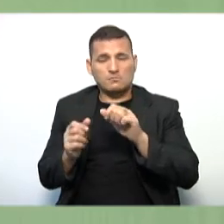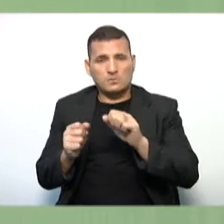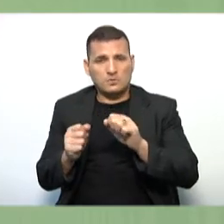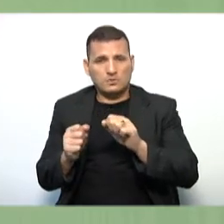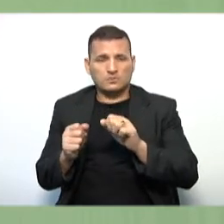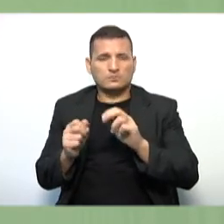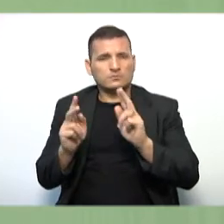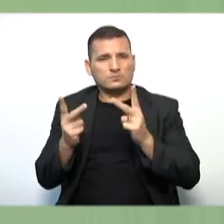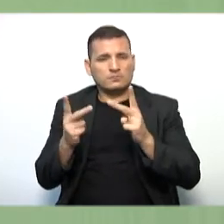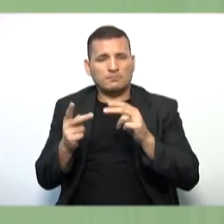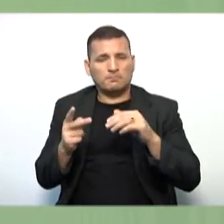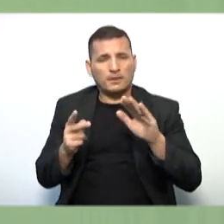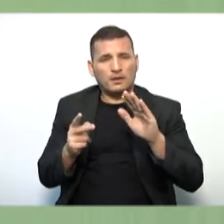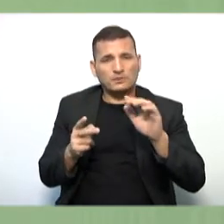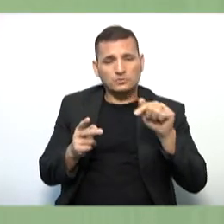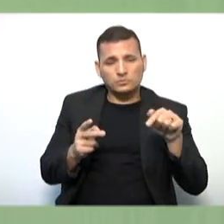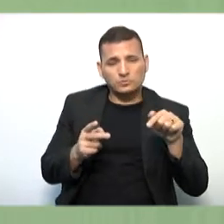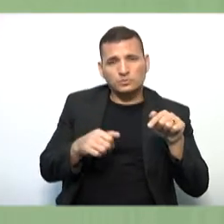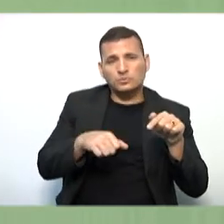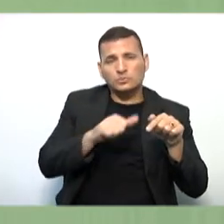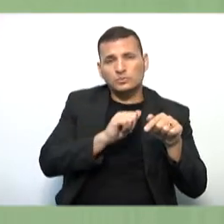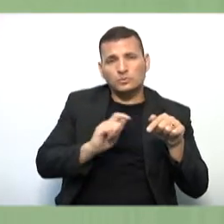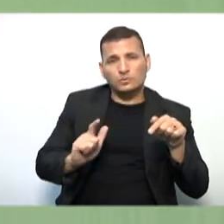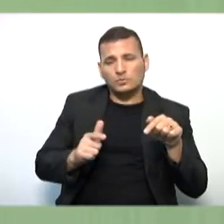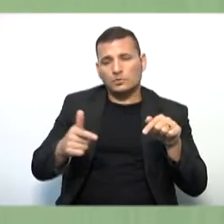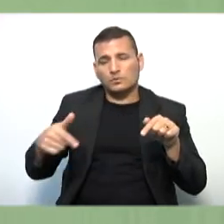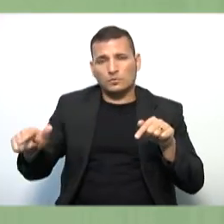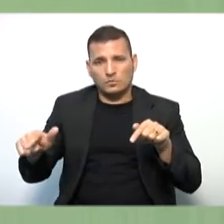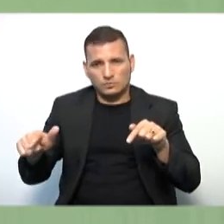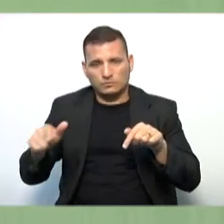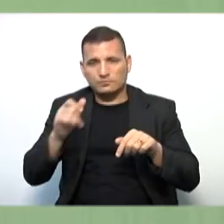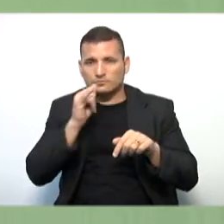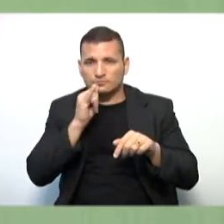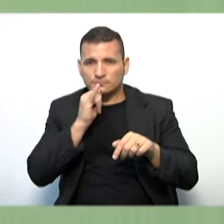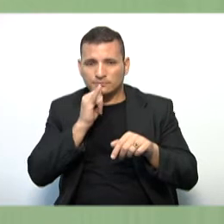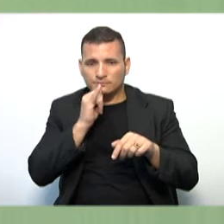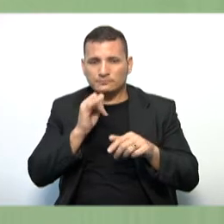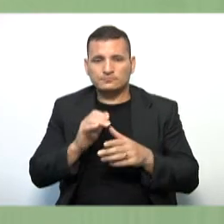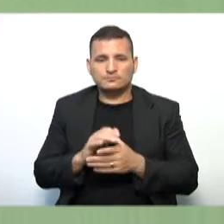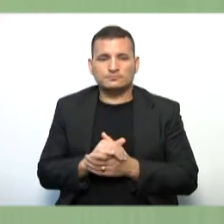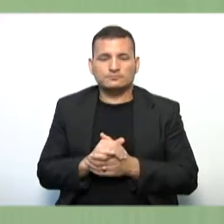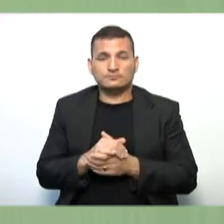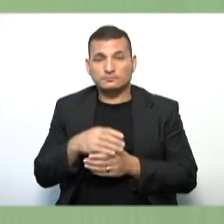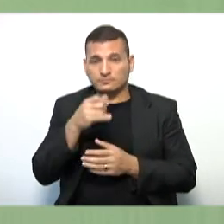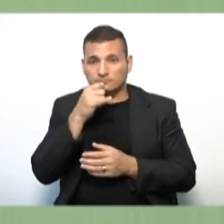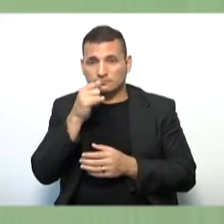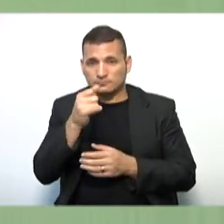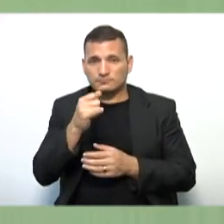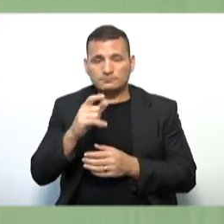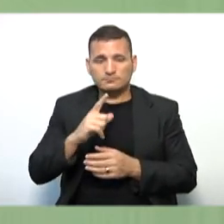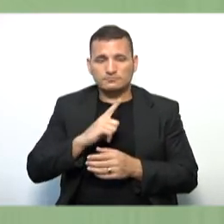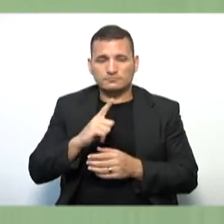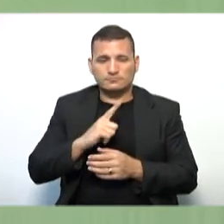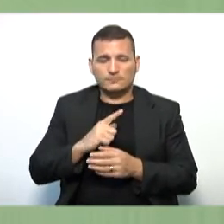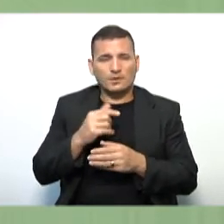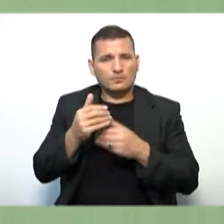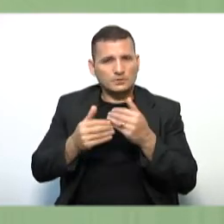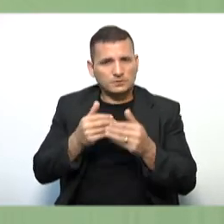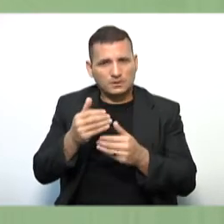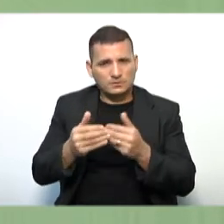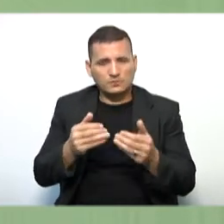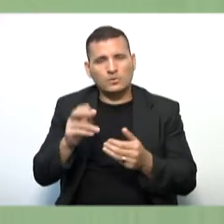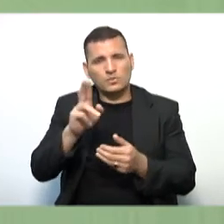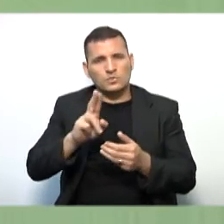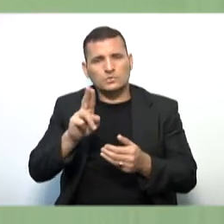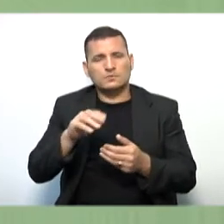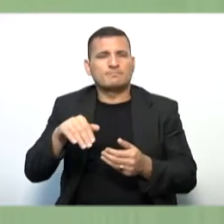um tipo de recurso do que outro. Por exemplo, se nós temos um processo que consome uso